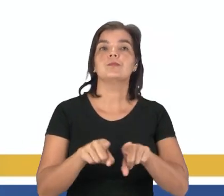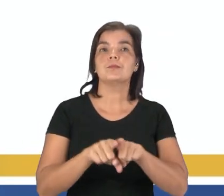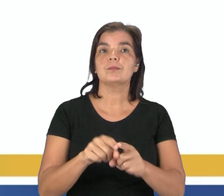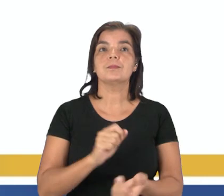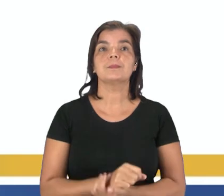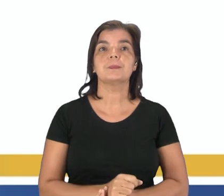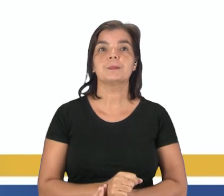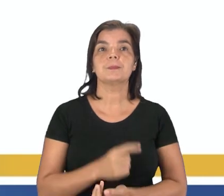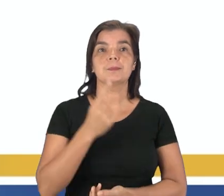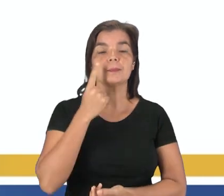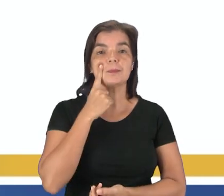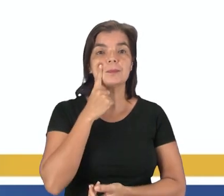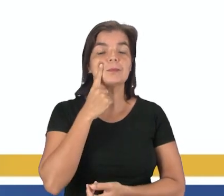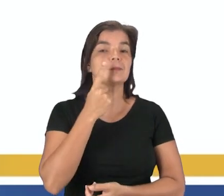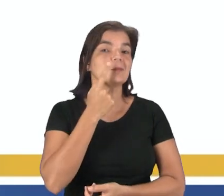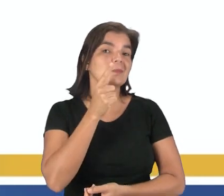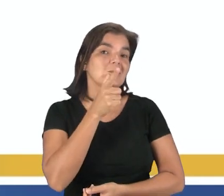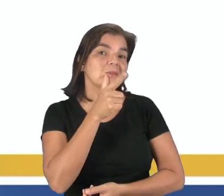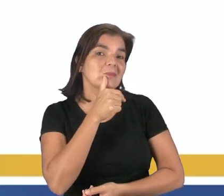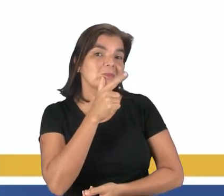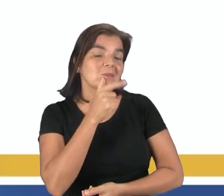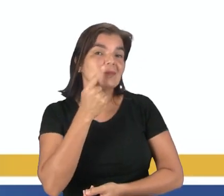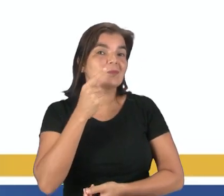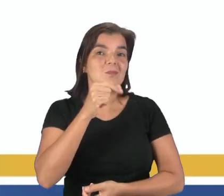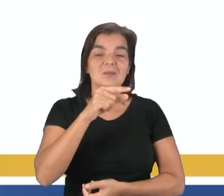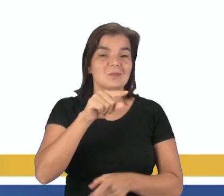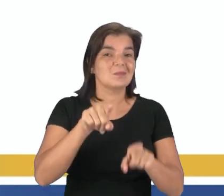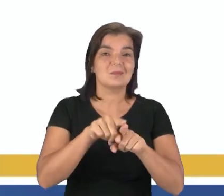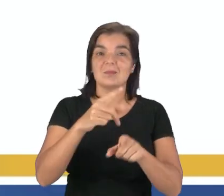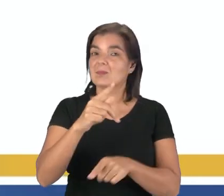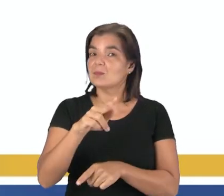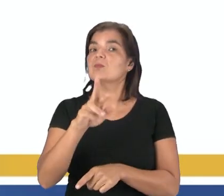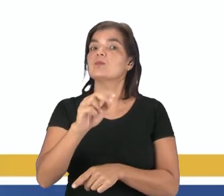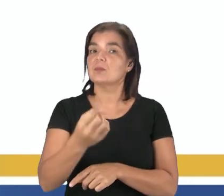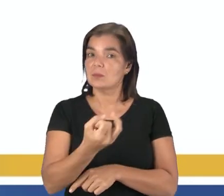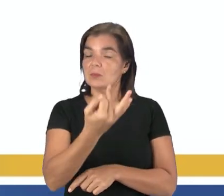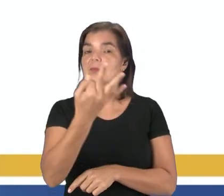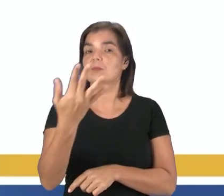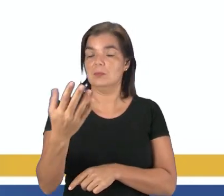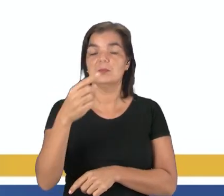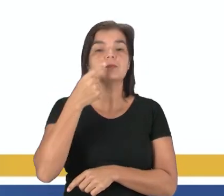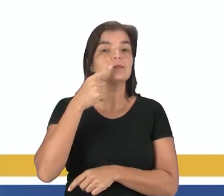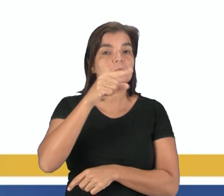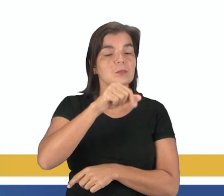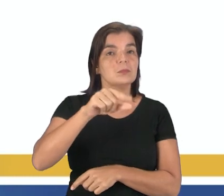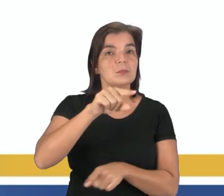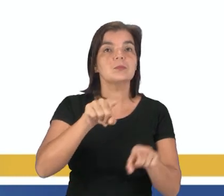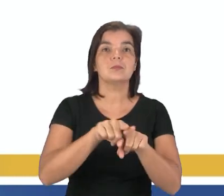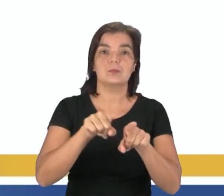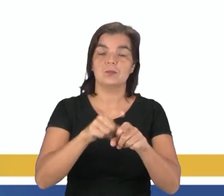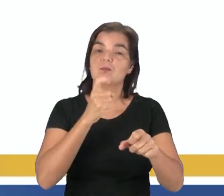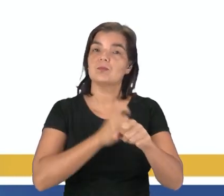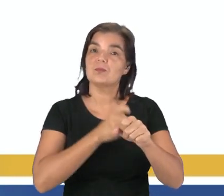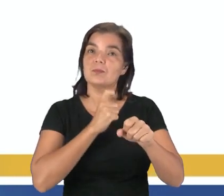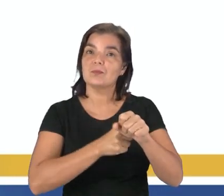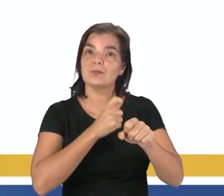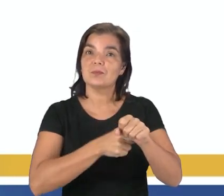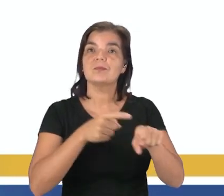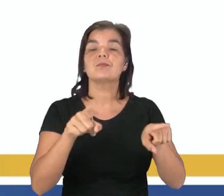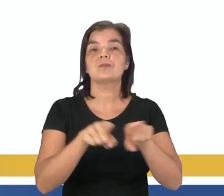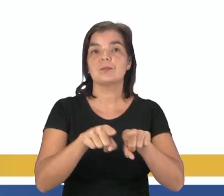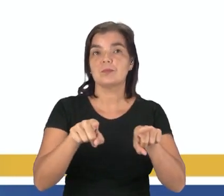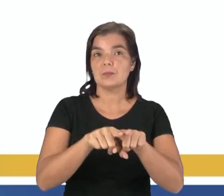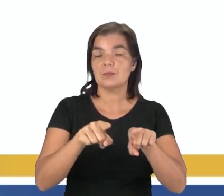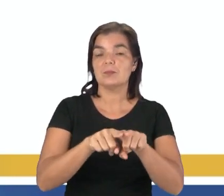óleo e granito. Água salgada não é uma água pura, né? Ela tem uma grande quantidade de sais. O gelo, né, mais